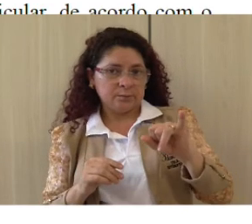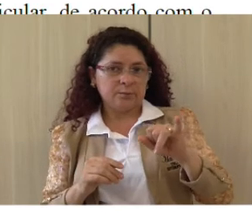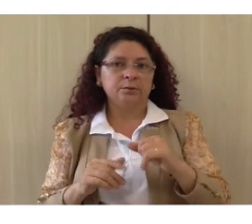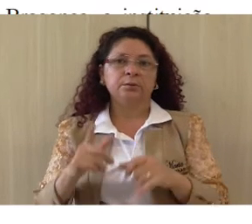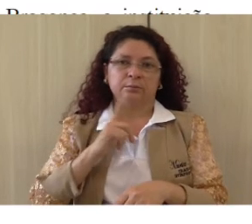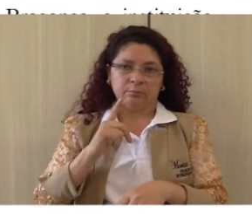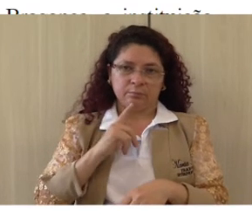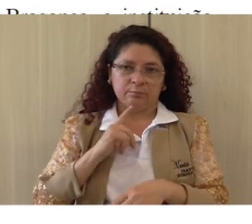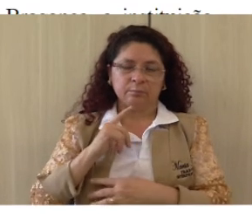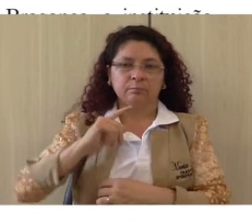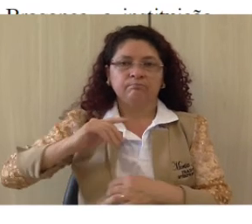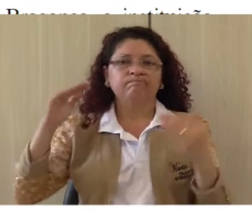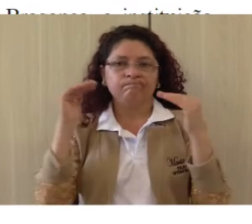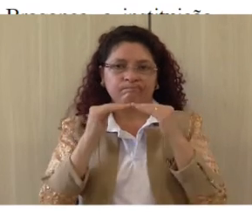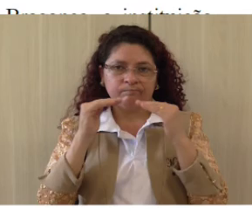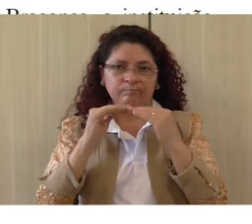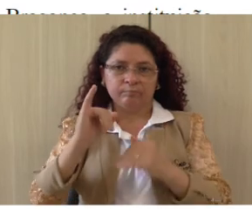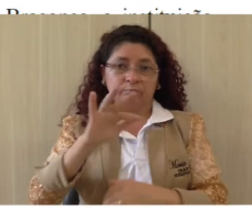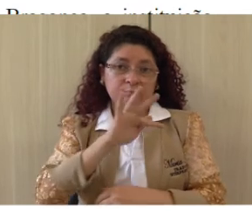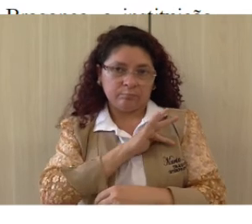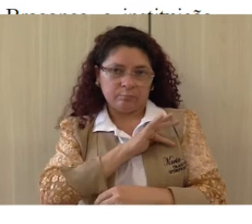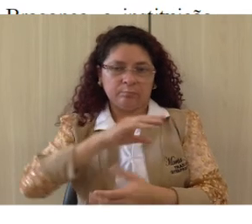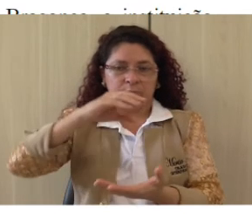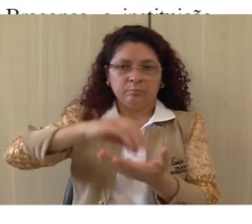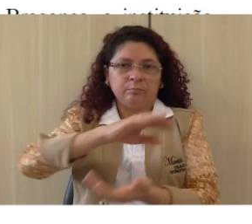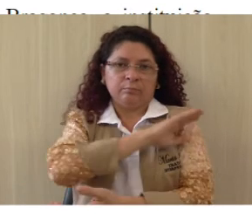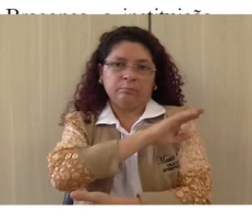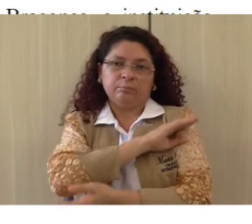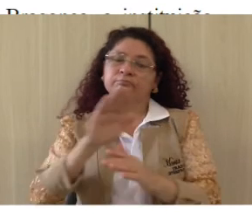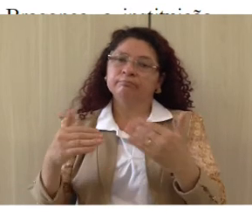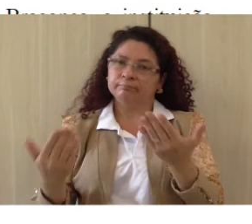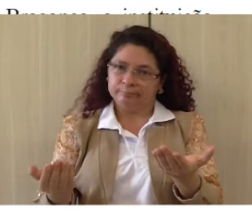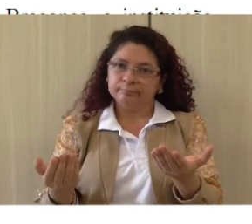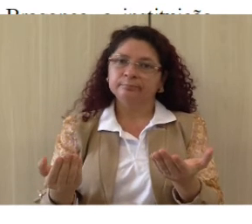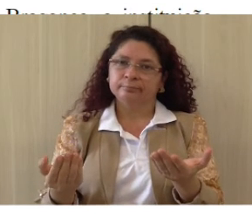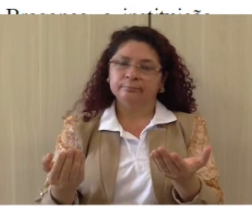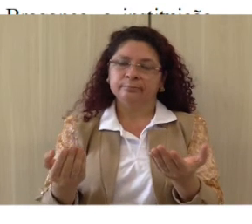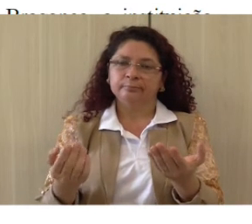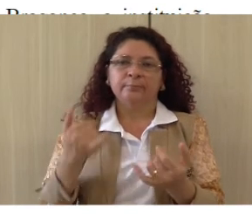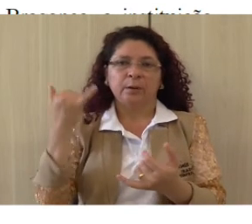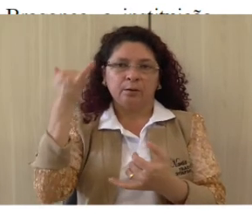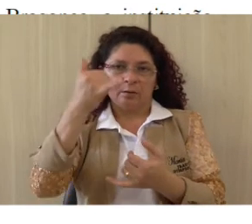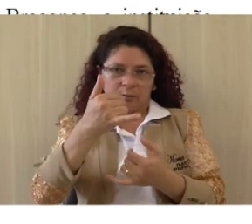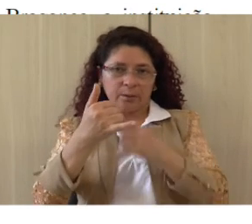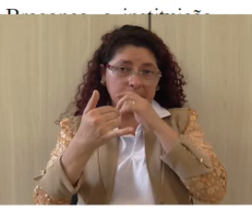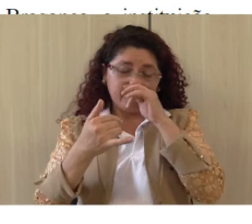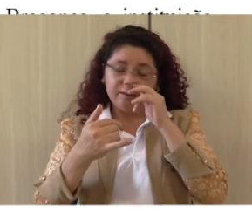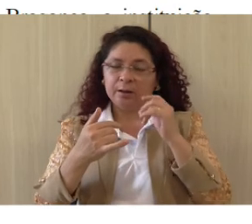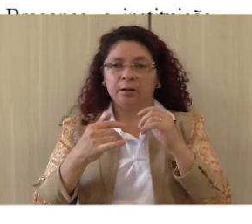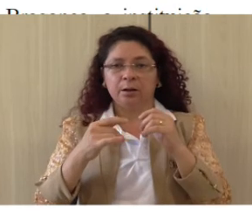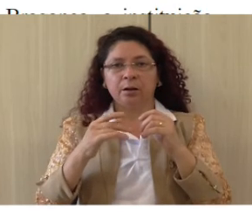Caso seja detectada pelo IFPA Campus Bragança tal situação, as providências cabíveis